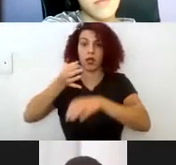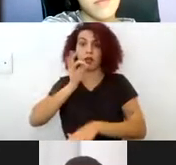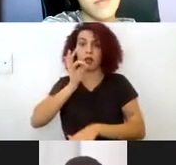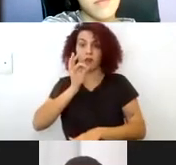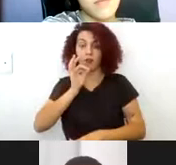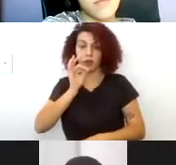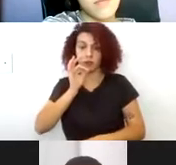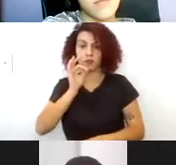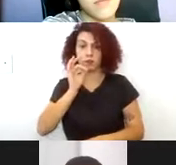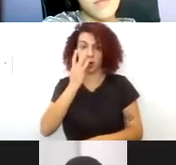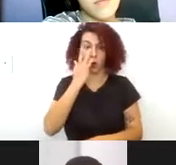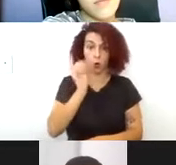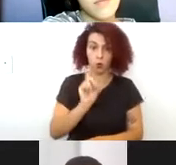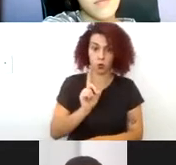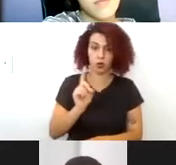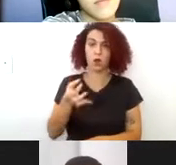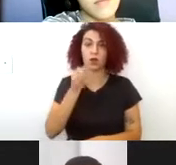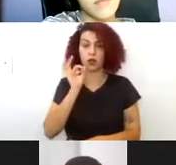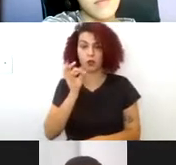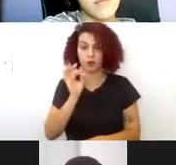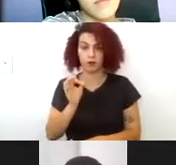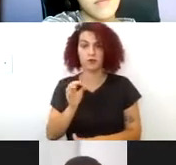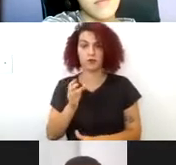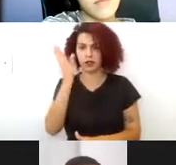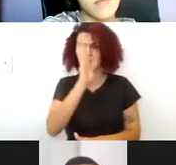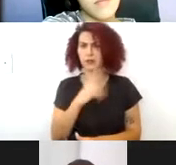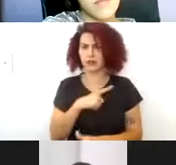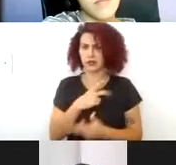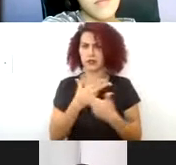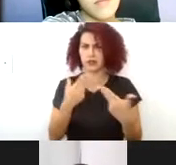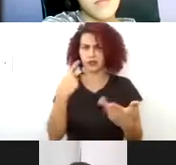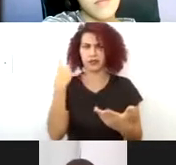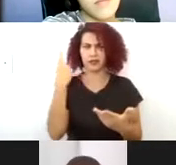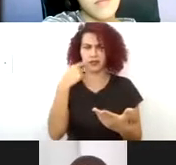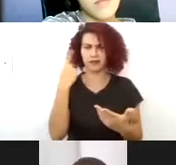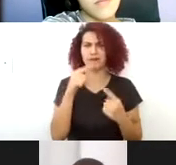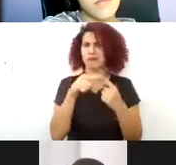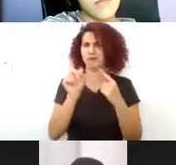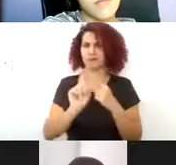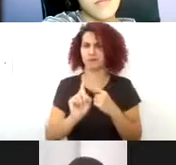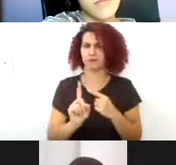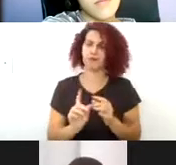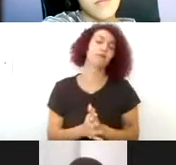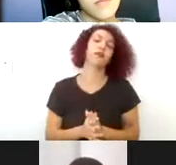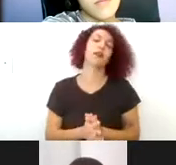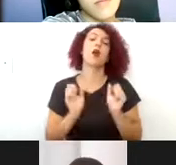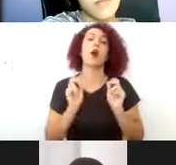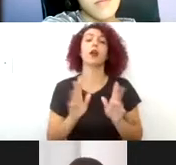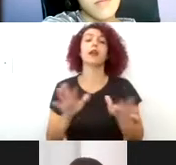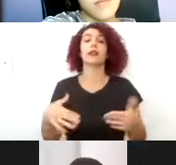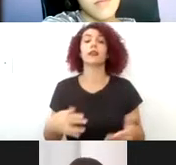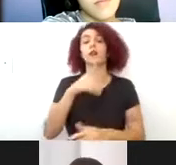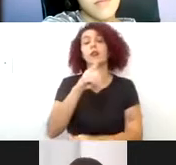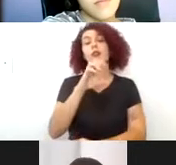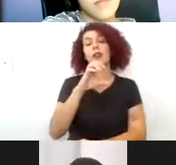forma de commodities né é tão as viagens assim no Brasil né imagine então tá então já o que é o bebê